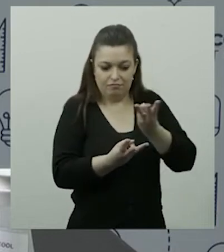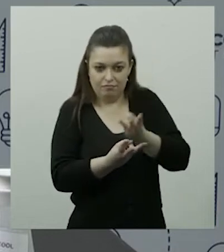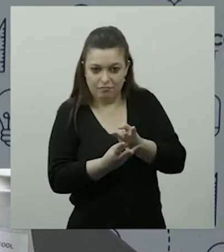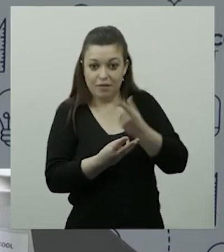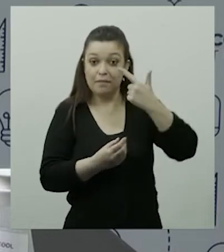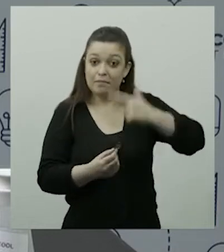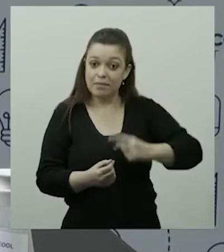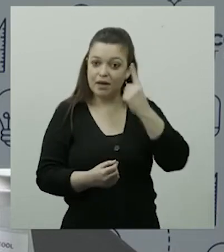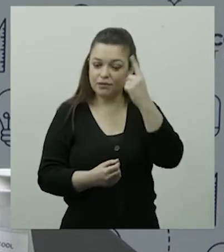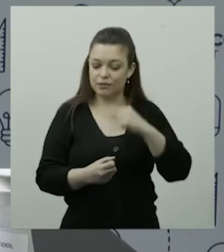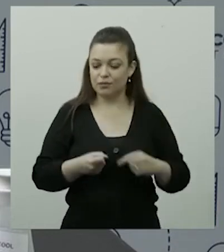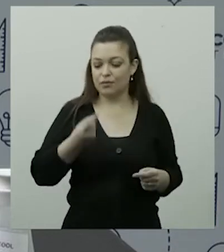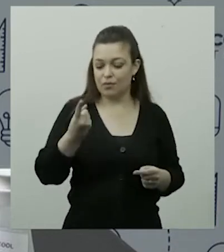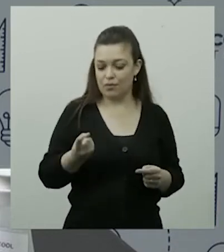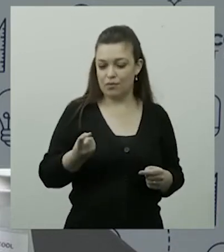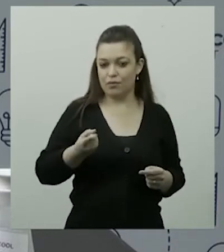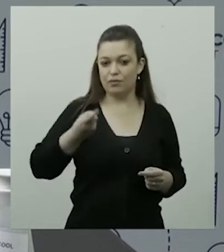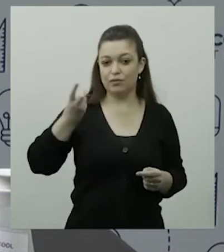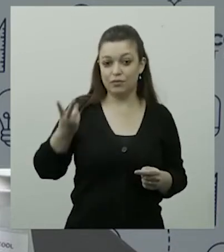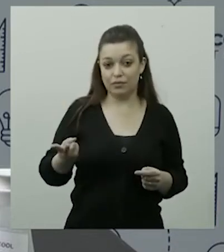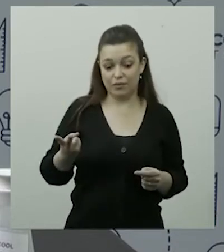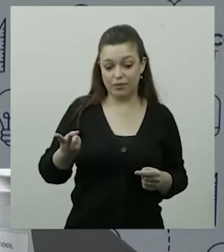3, 1,